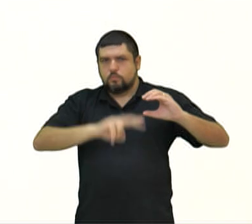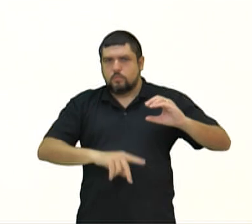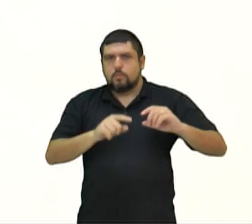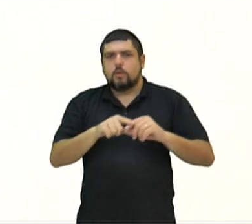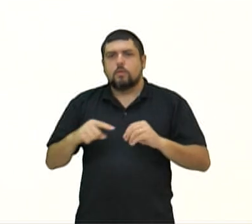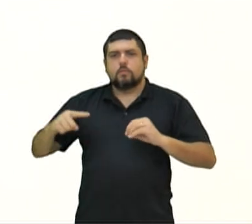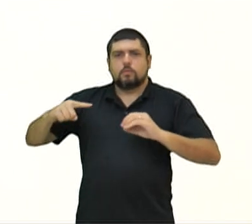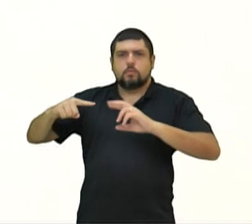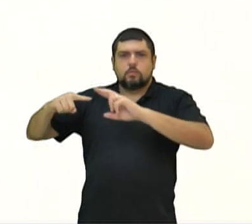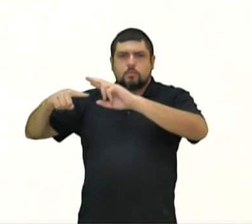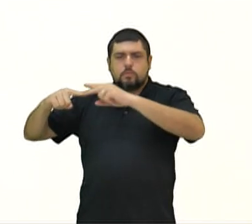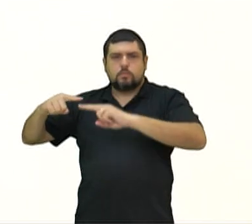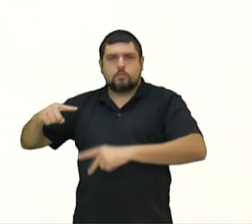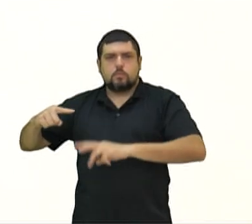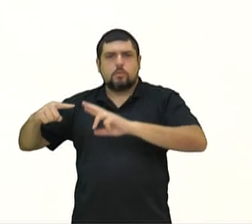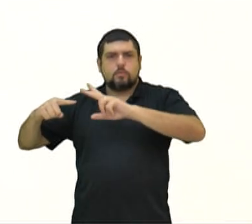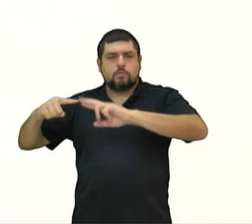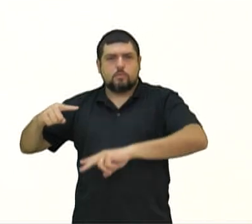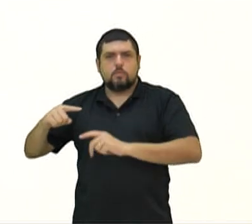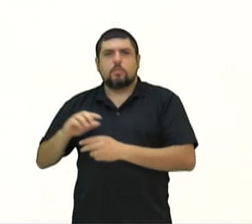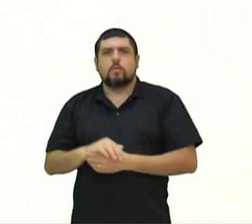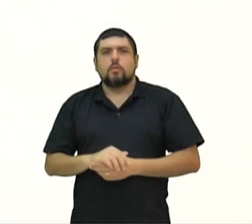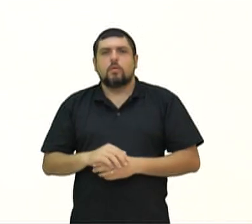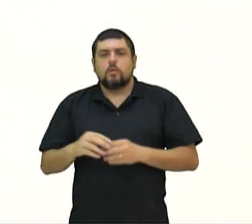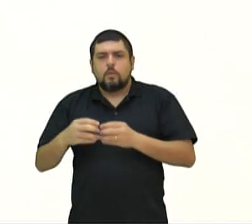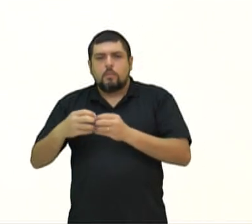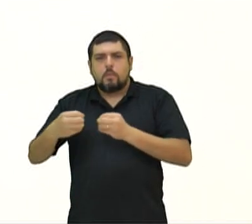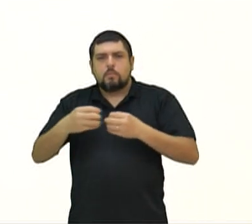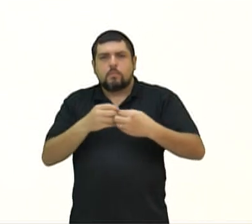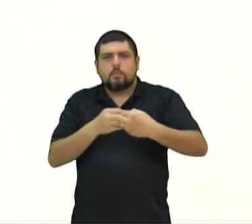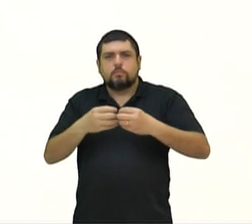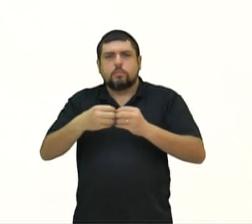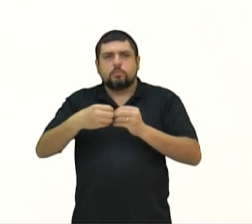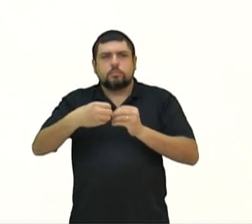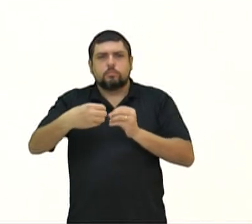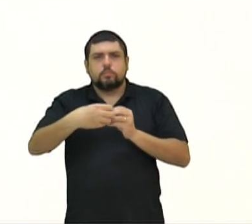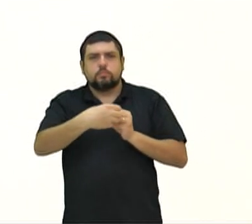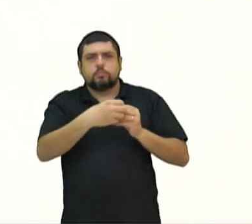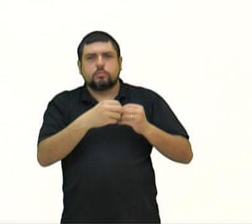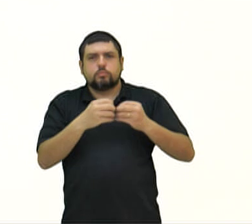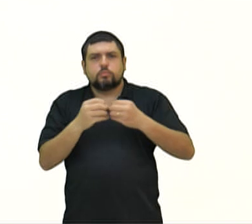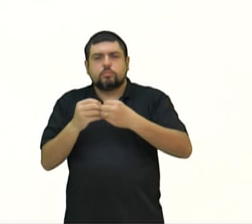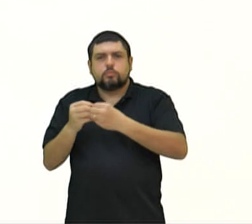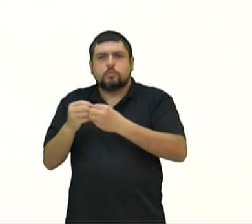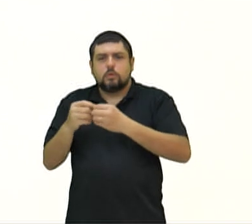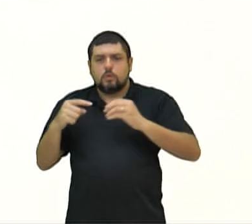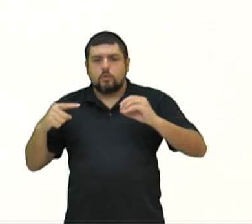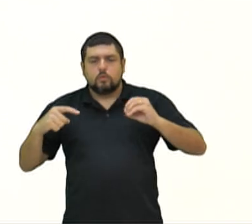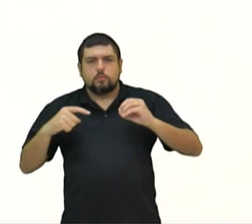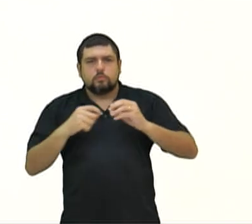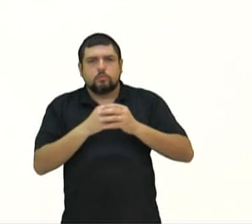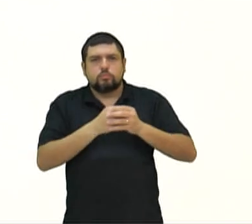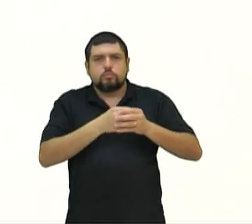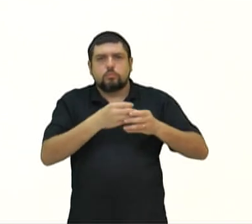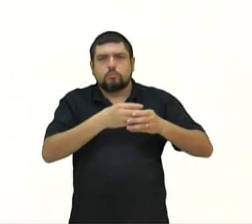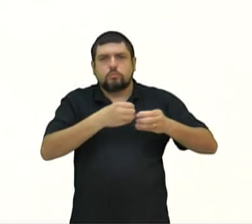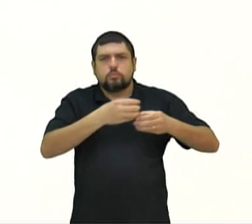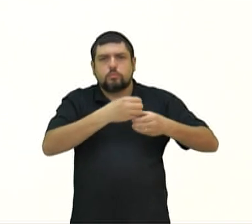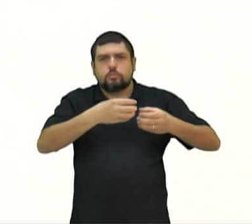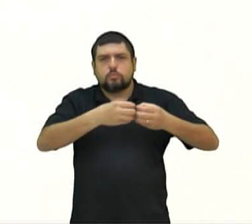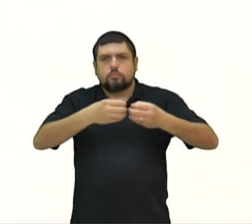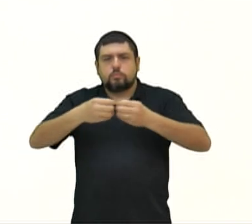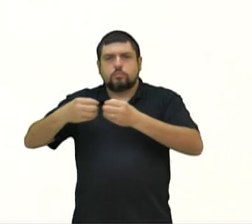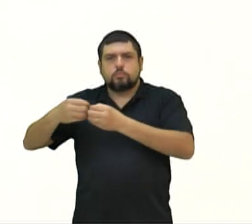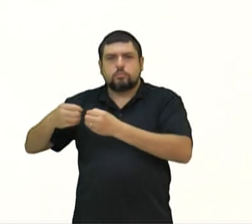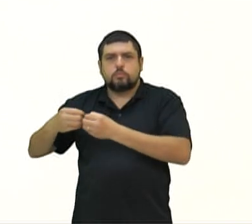vai sofrer várias mitoses, né, gerando várias etapas durante o desenvolvimento do embrião. Muito bem, o